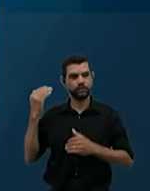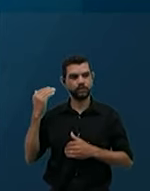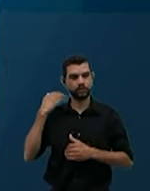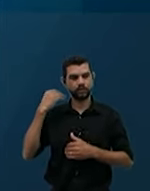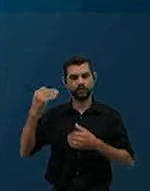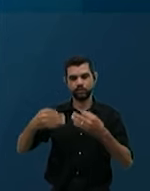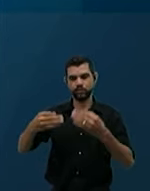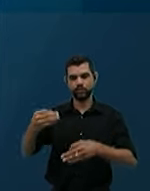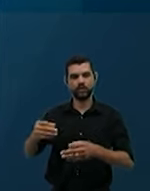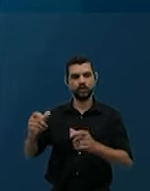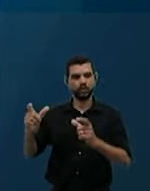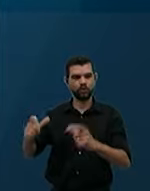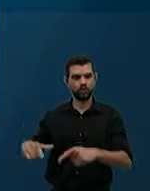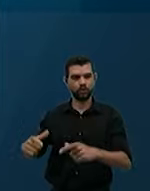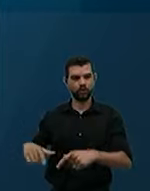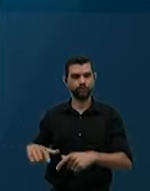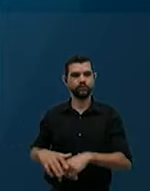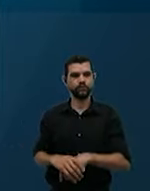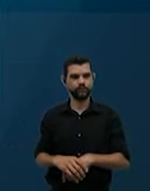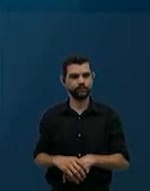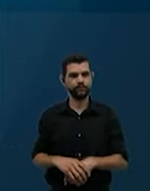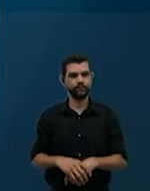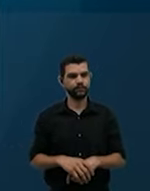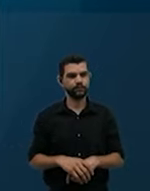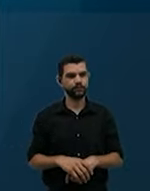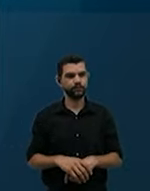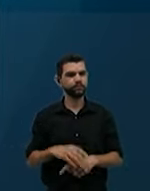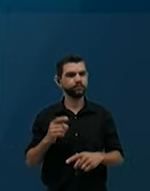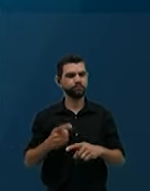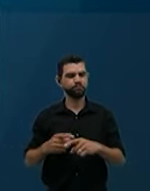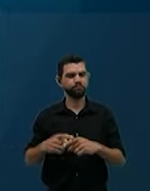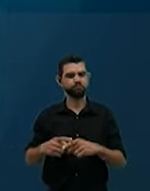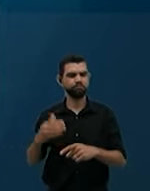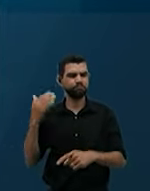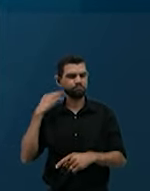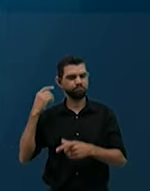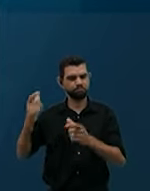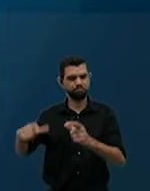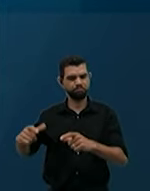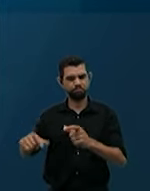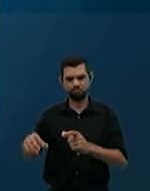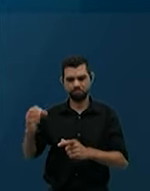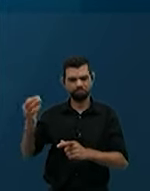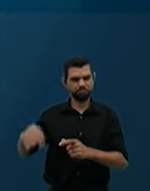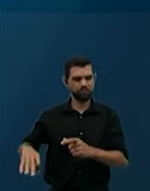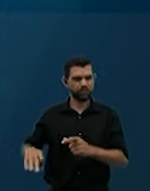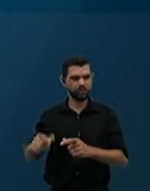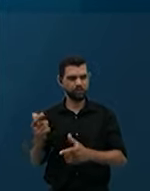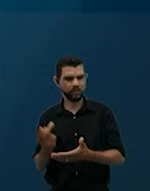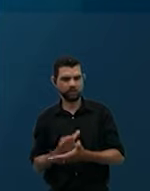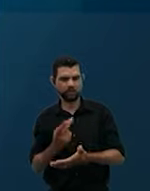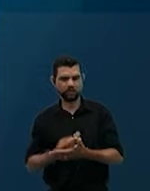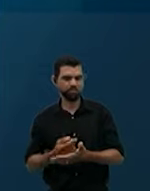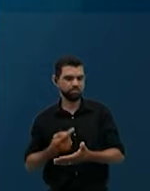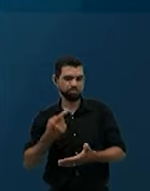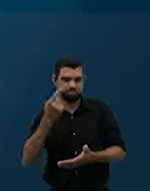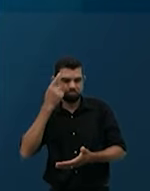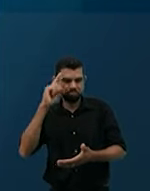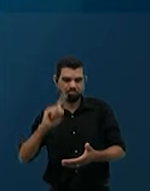Não que a decisão do tribunal local esteja certa ou errada, não vou entrar nesse mérito, né? Mas apenas por uma